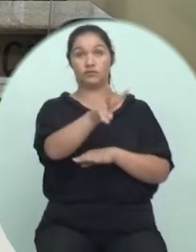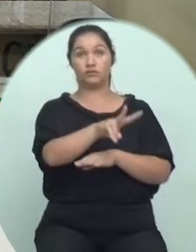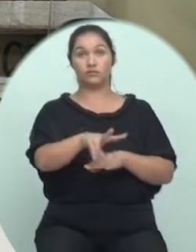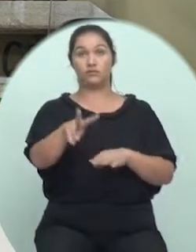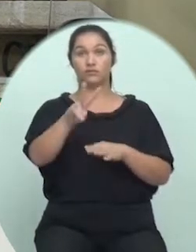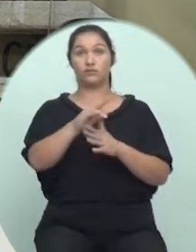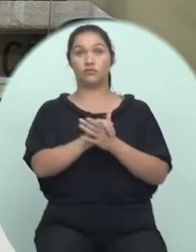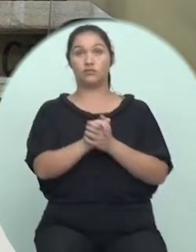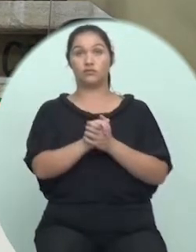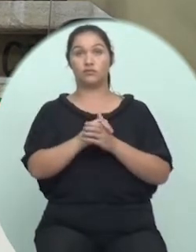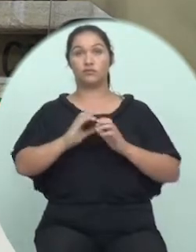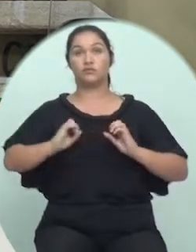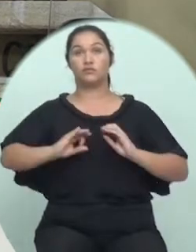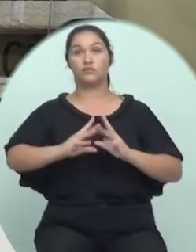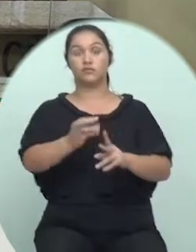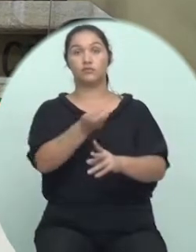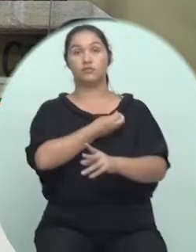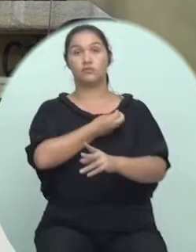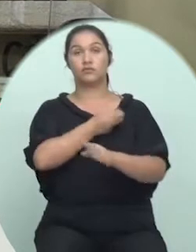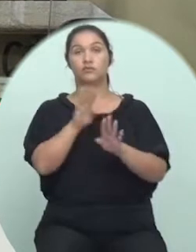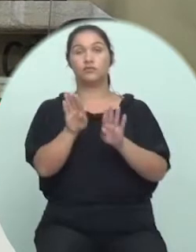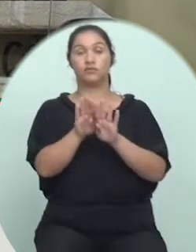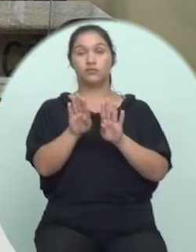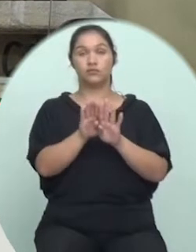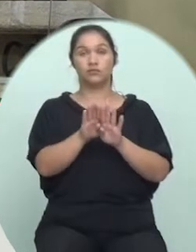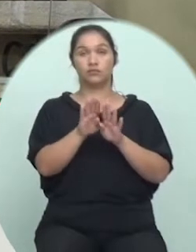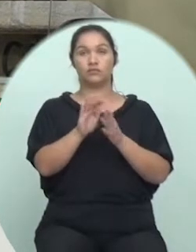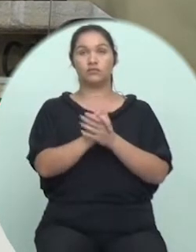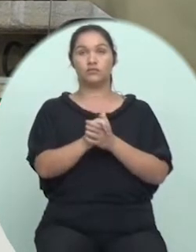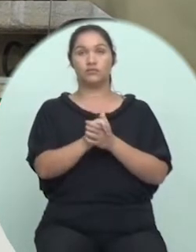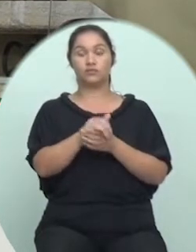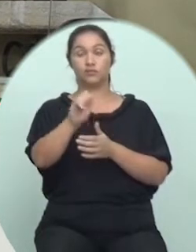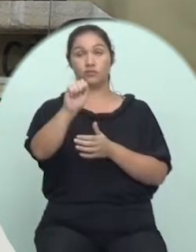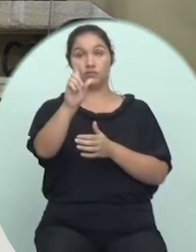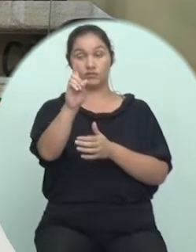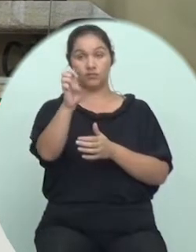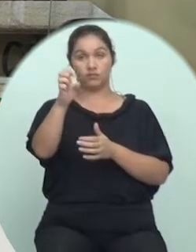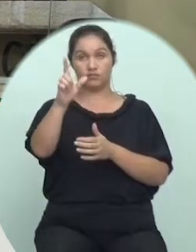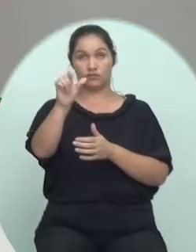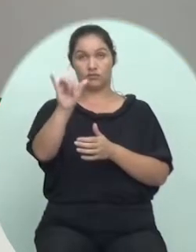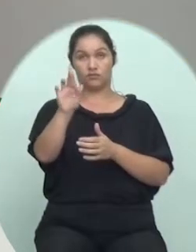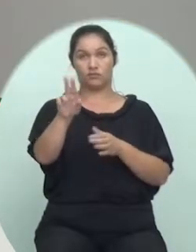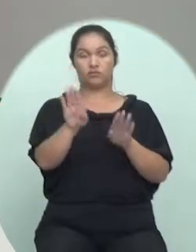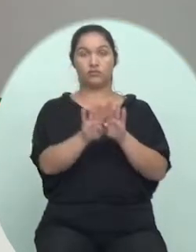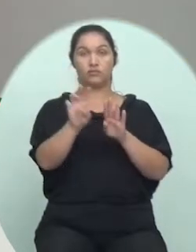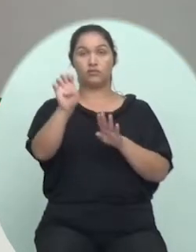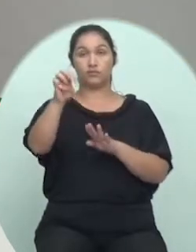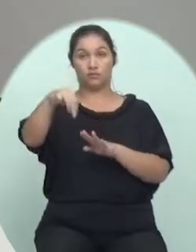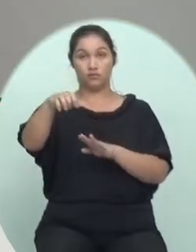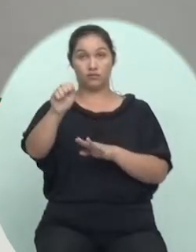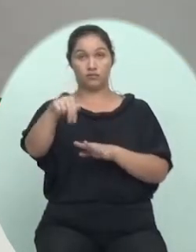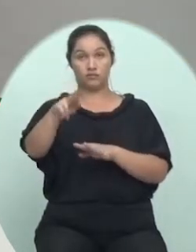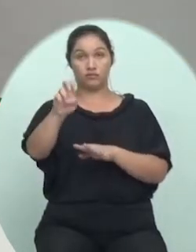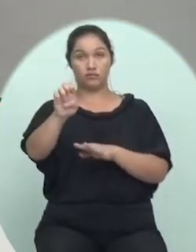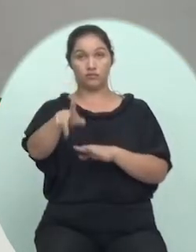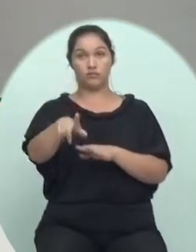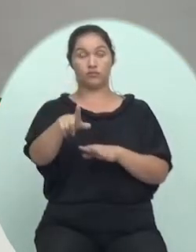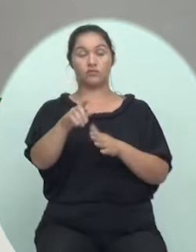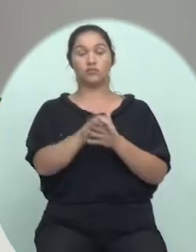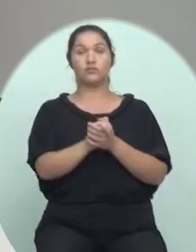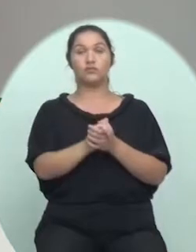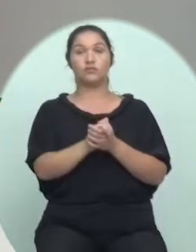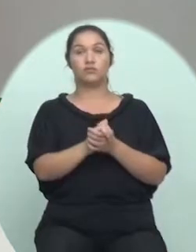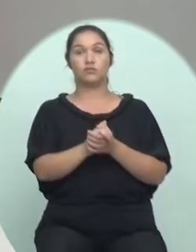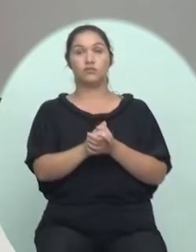presentes. Cumprimento especial ao Delir também, que está nos acompanhando, o Emanuel, que sempre tem nos honrado com a sua